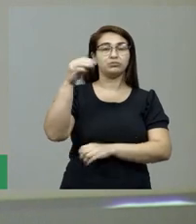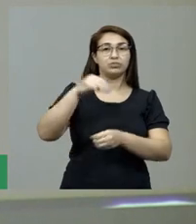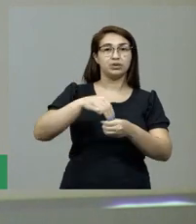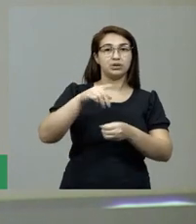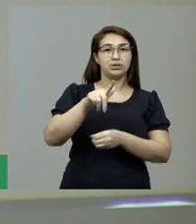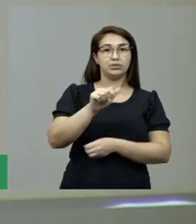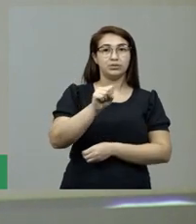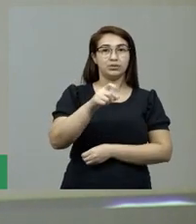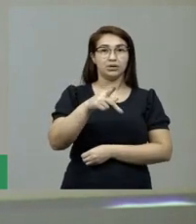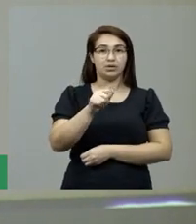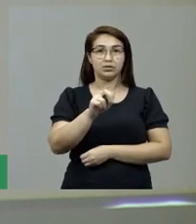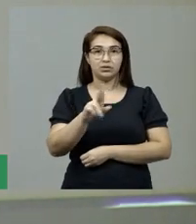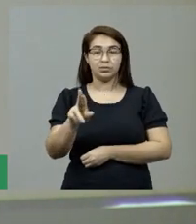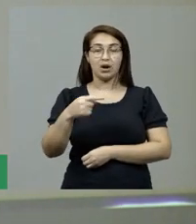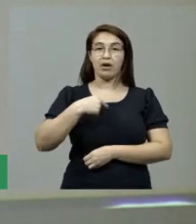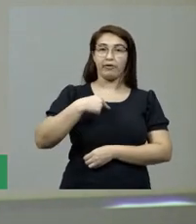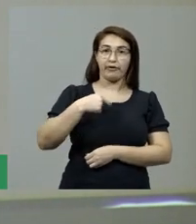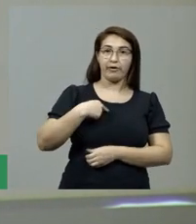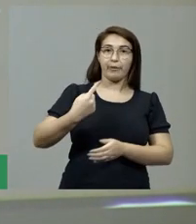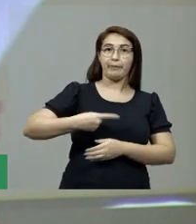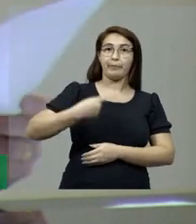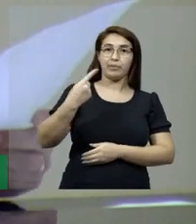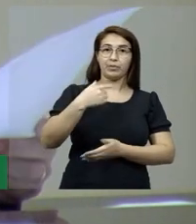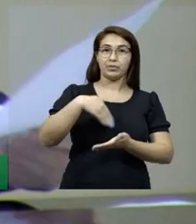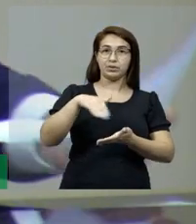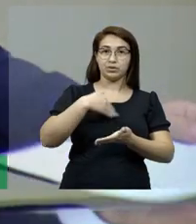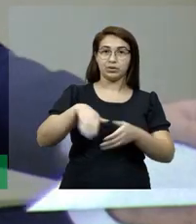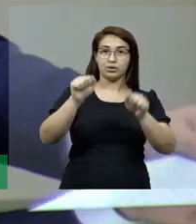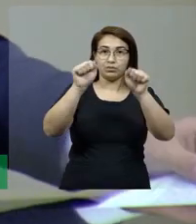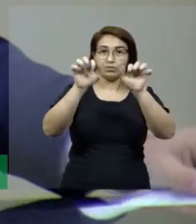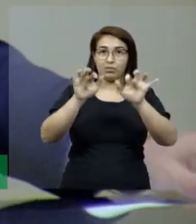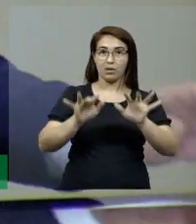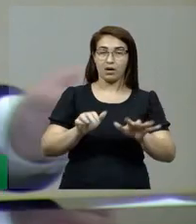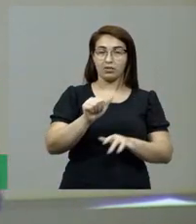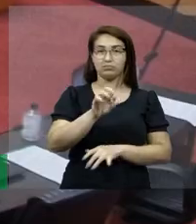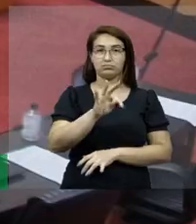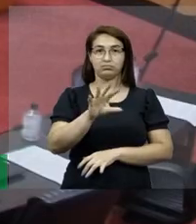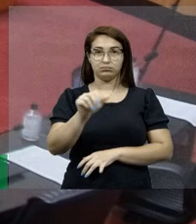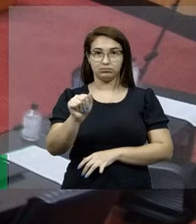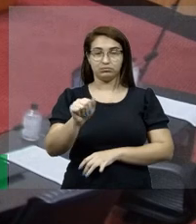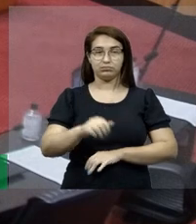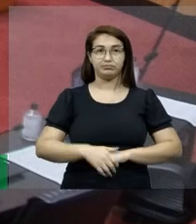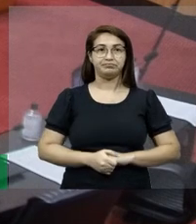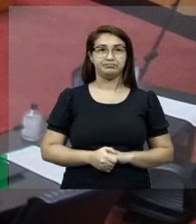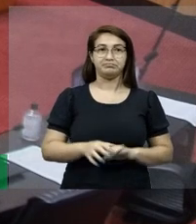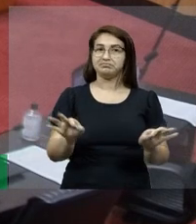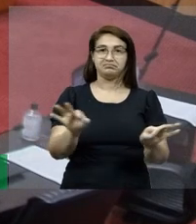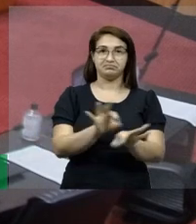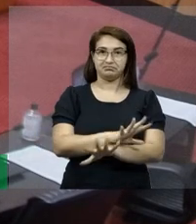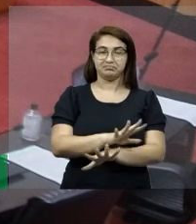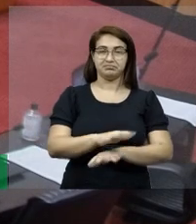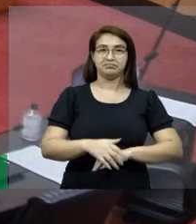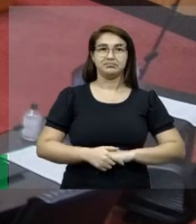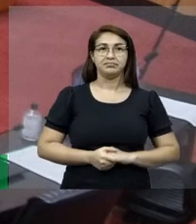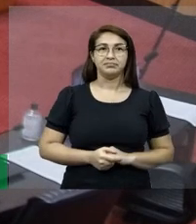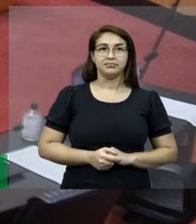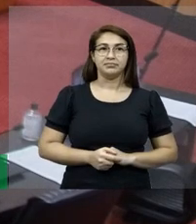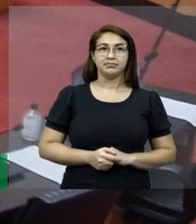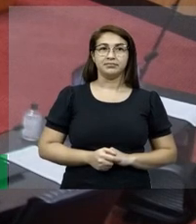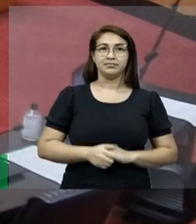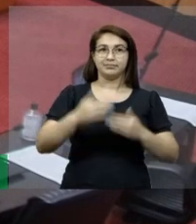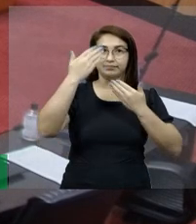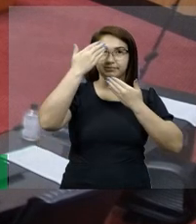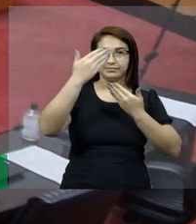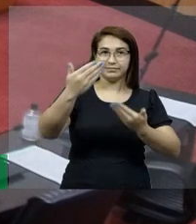Gaspar. Para constar, eu, primeiro secretário, lavrei a presente ata. Eram essas as atas, senhor presidente.